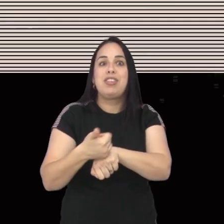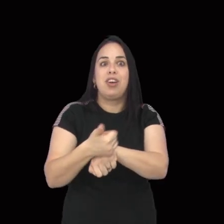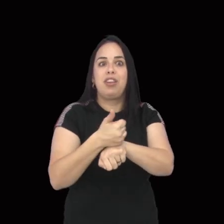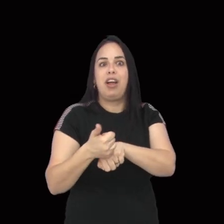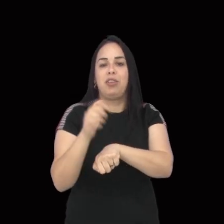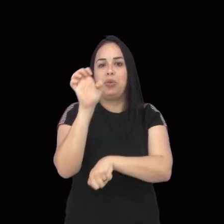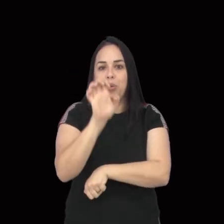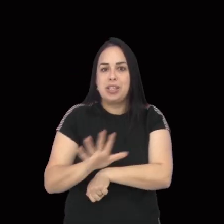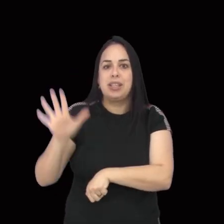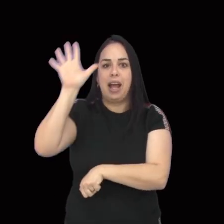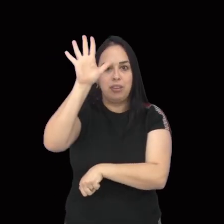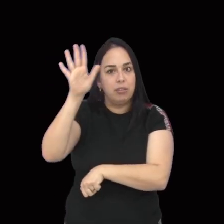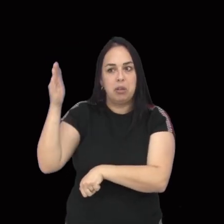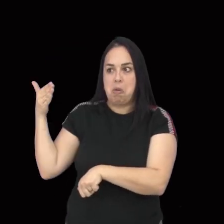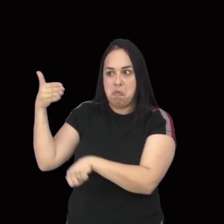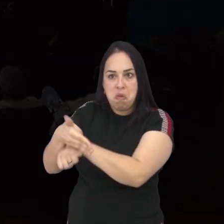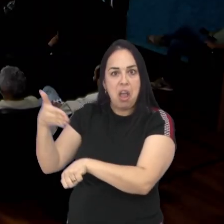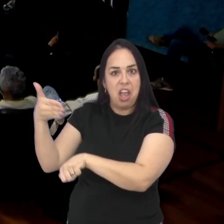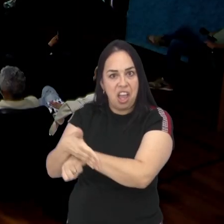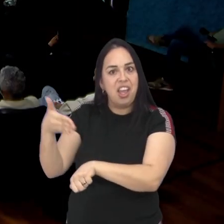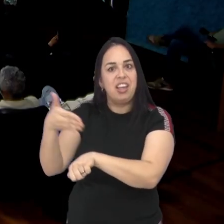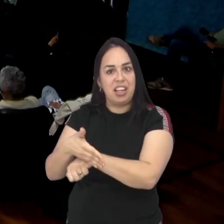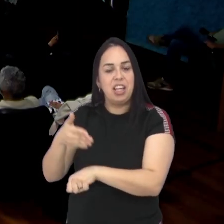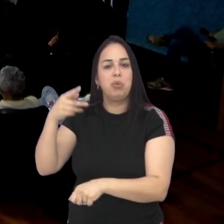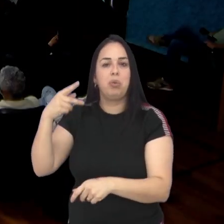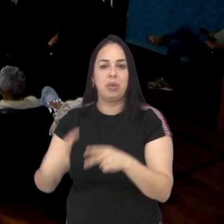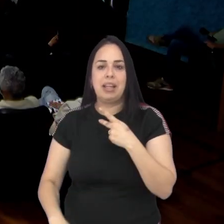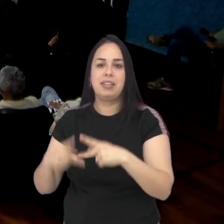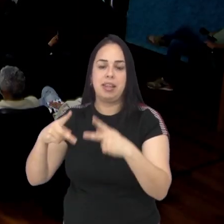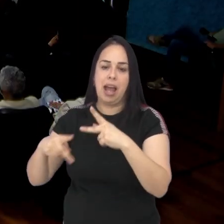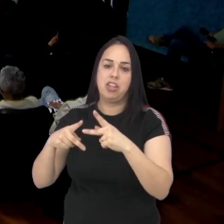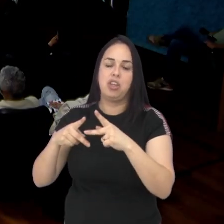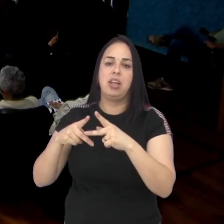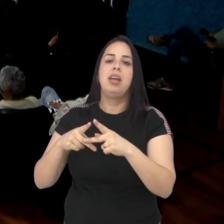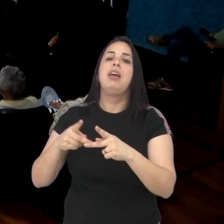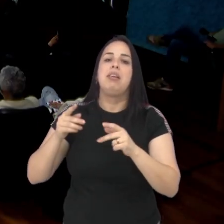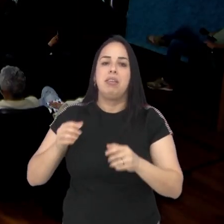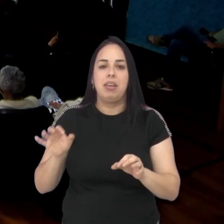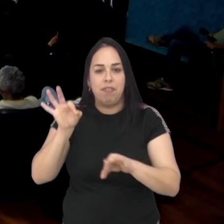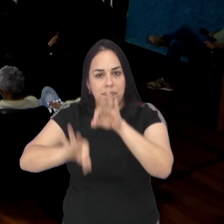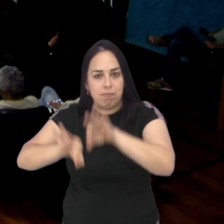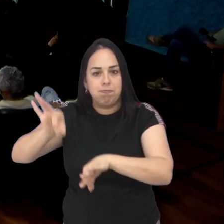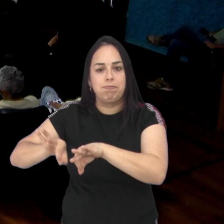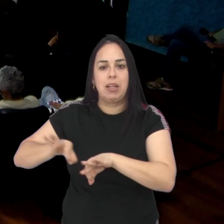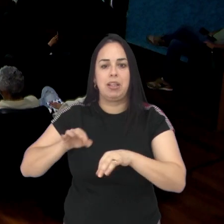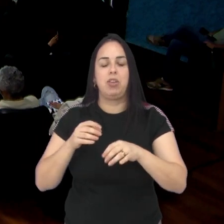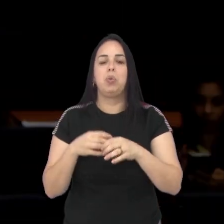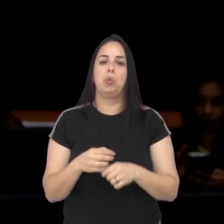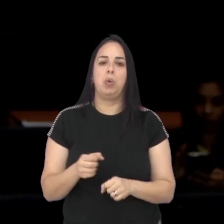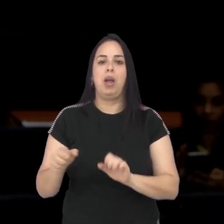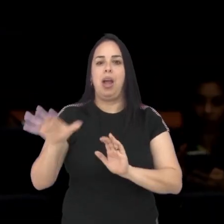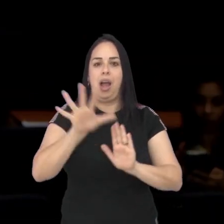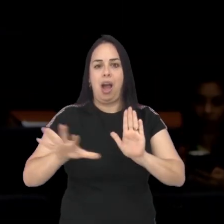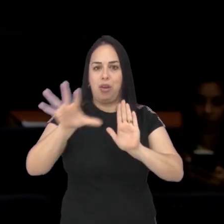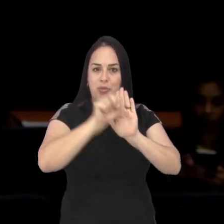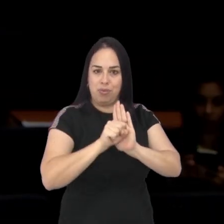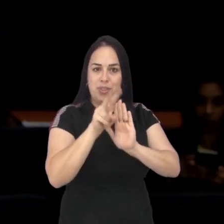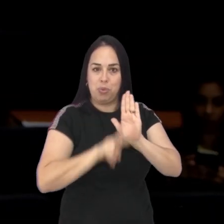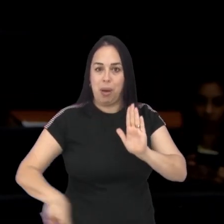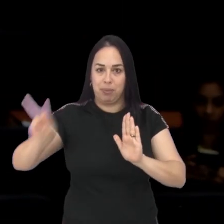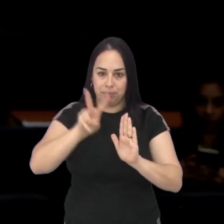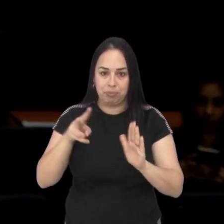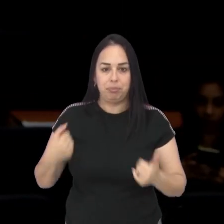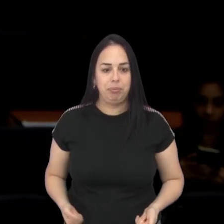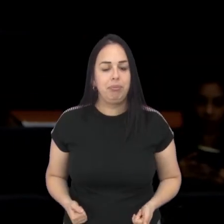todo o estado vêm até a cidade promover oficinas e difundir a cultura audiovisual. Então, para a pessoa ter esse ponto